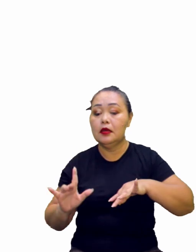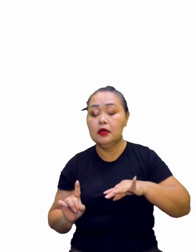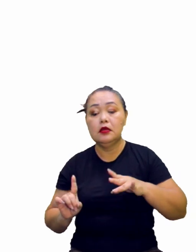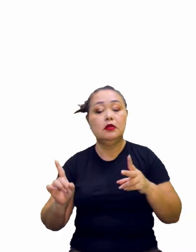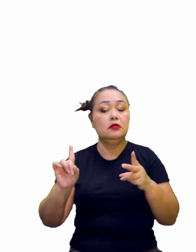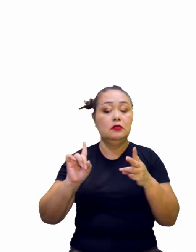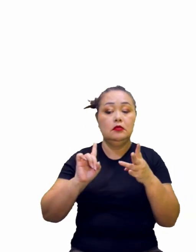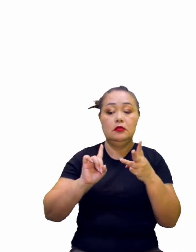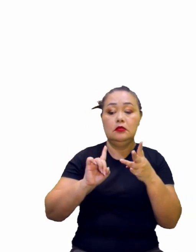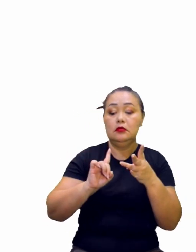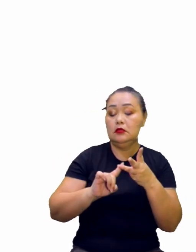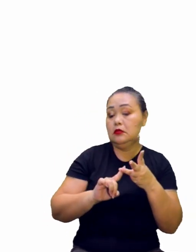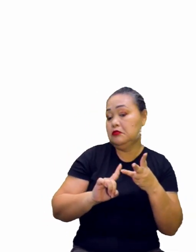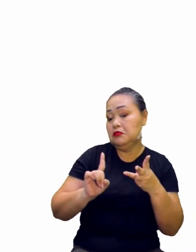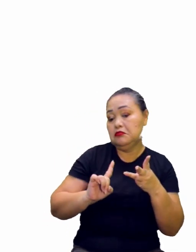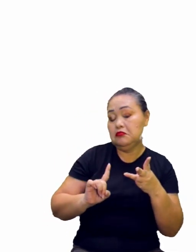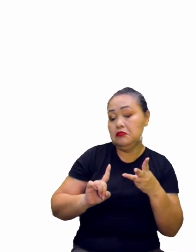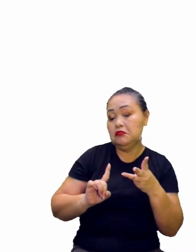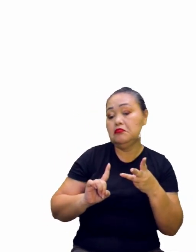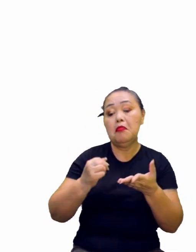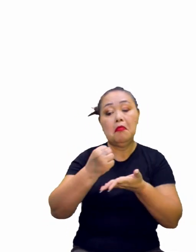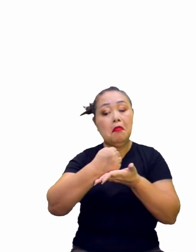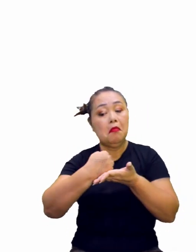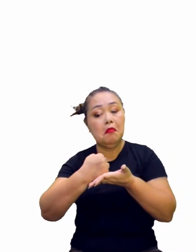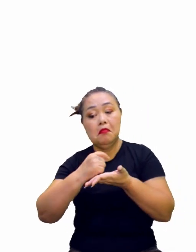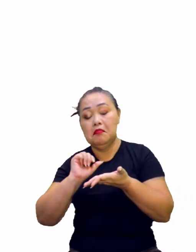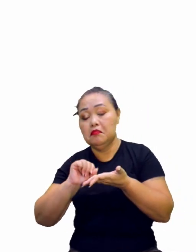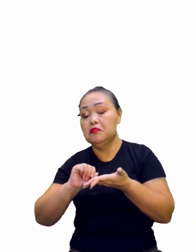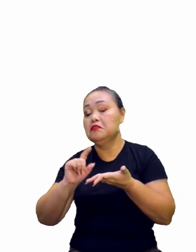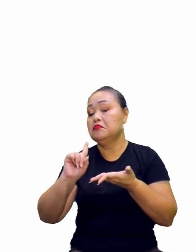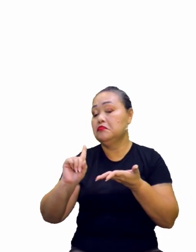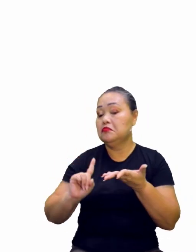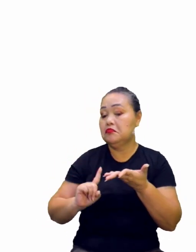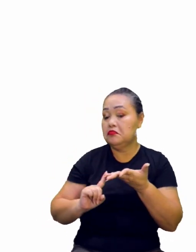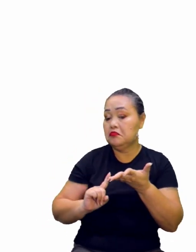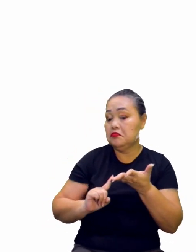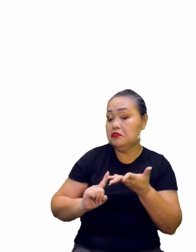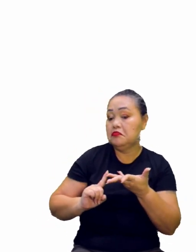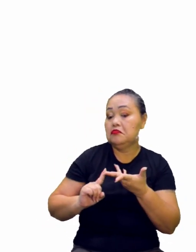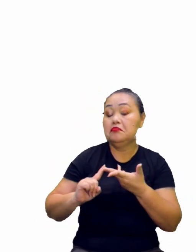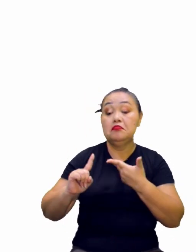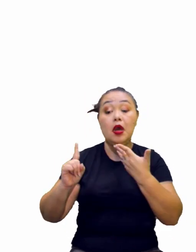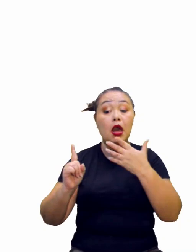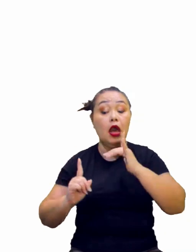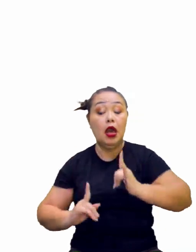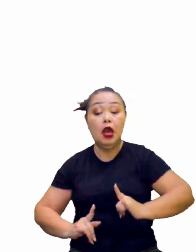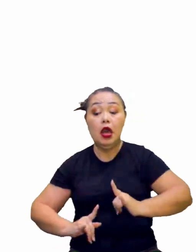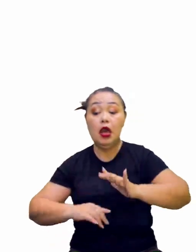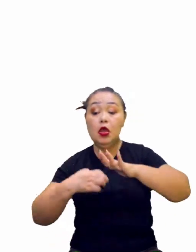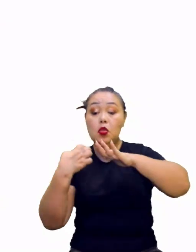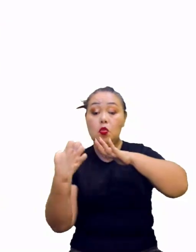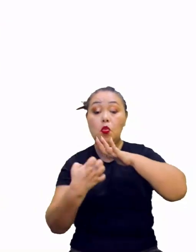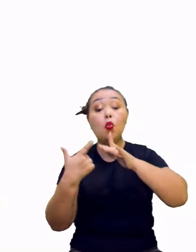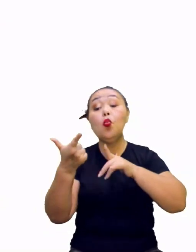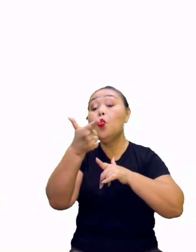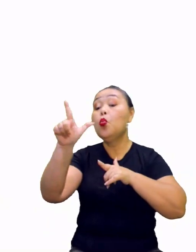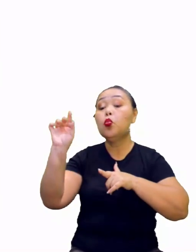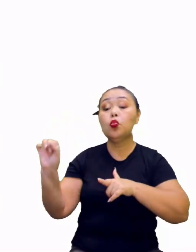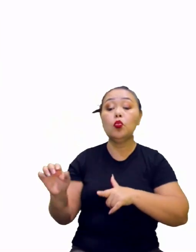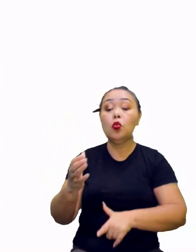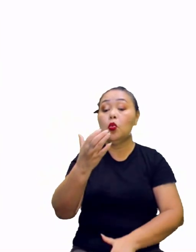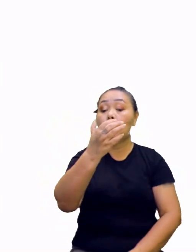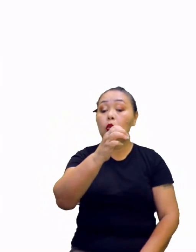mineralização, minerais, farmacológicas, farmacêuticas e indústria. E qual é a outra, professor?